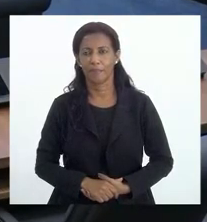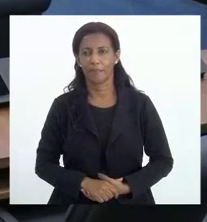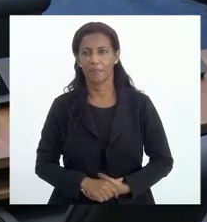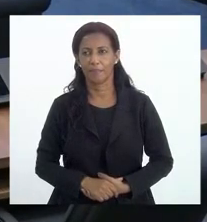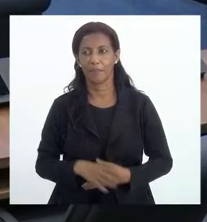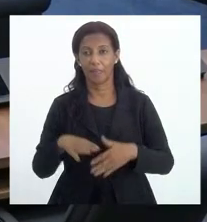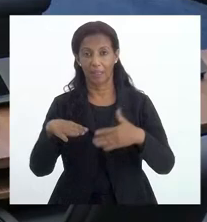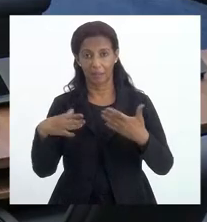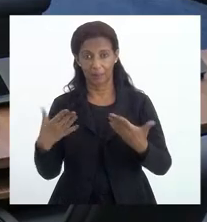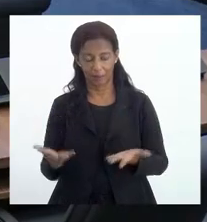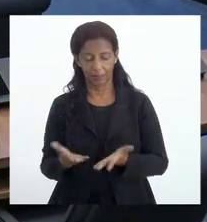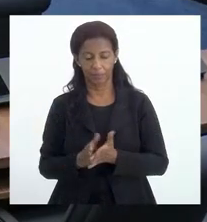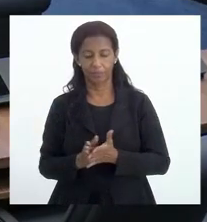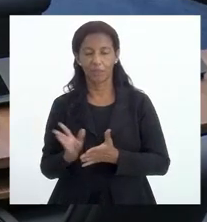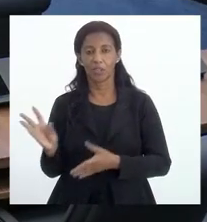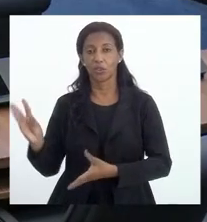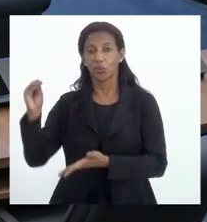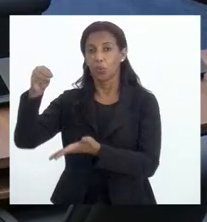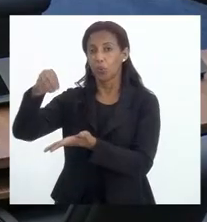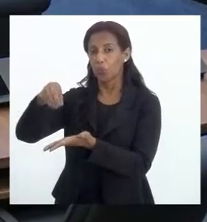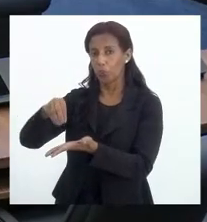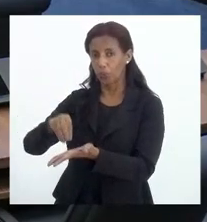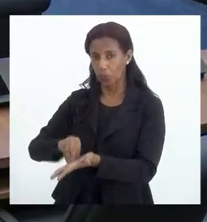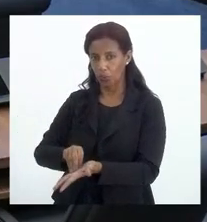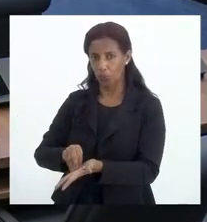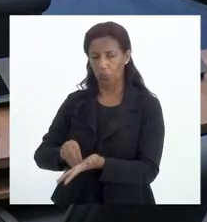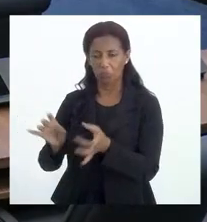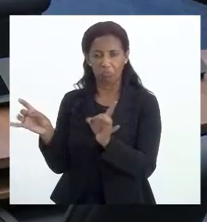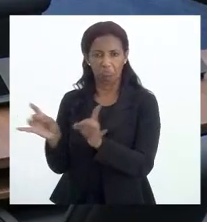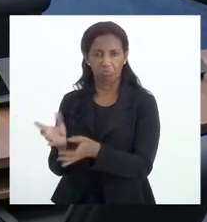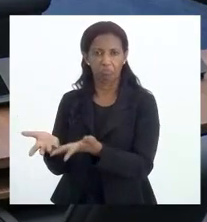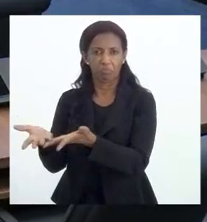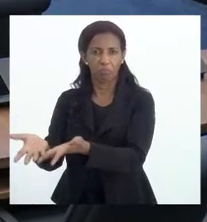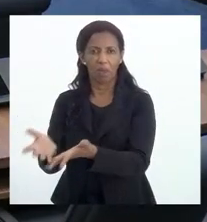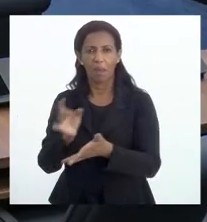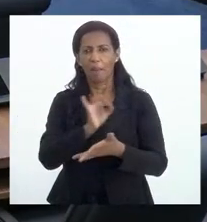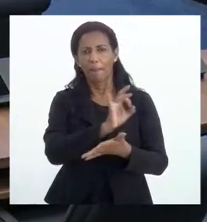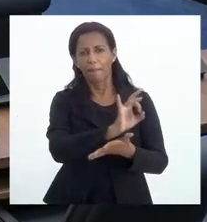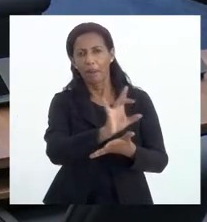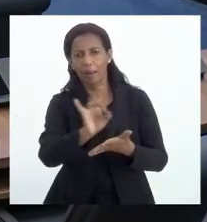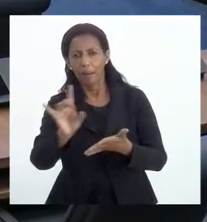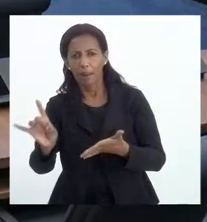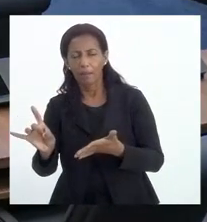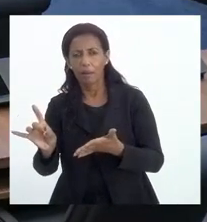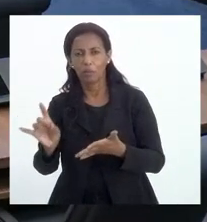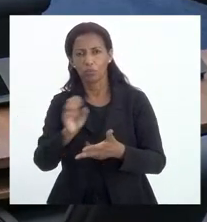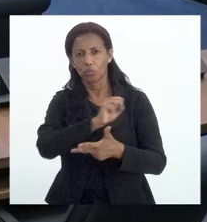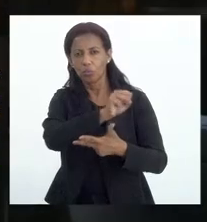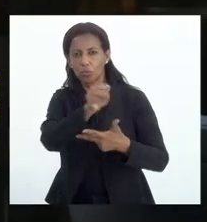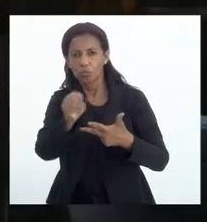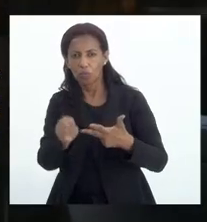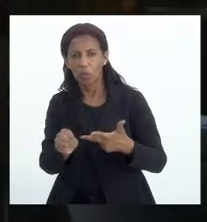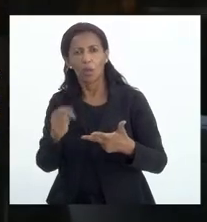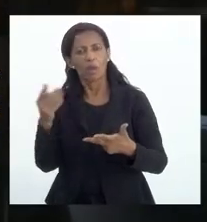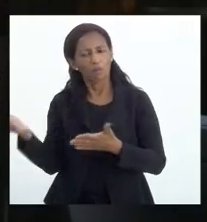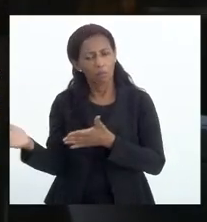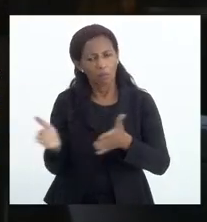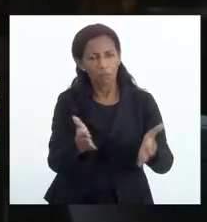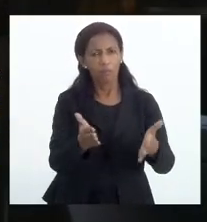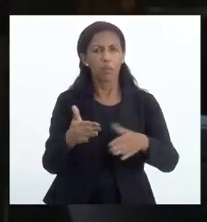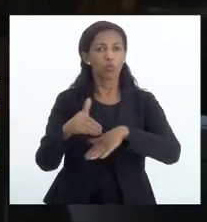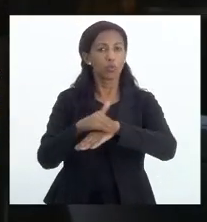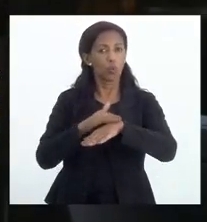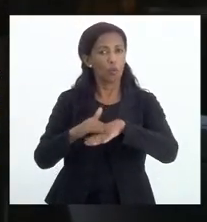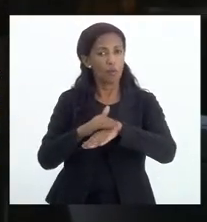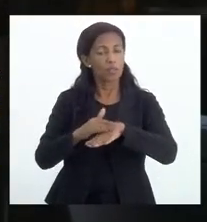a gente pegou, colocou a disponibilidade para cada um dos poderes, vimos conversando com cada um